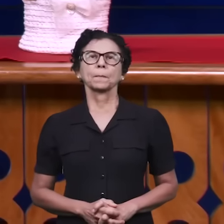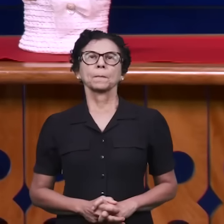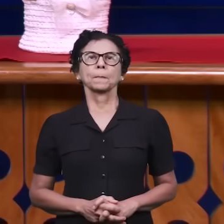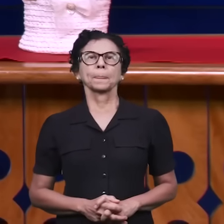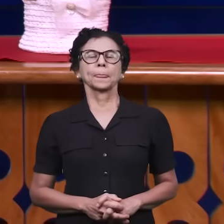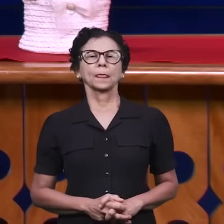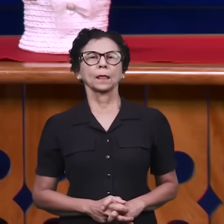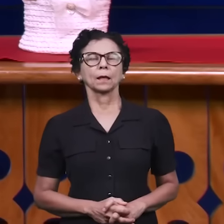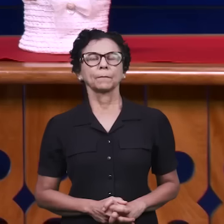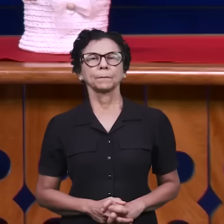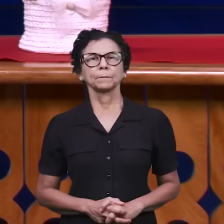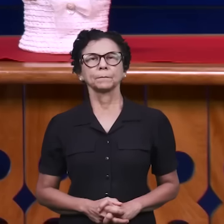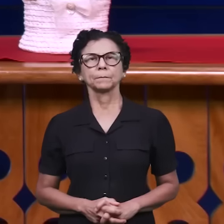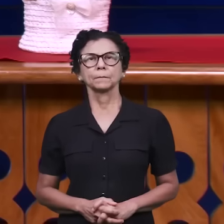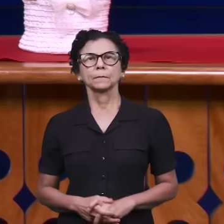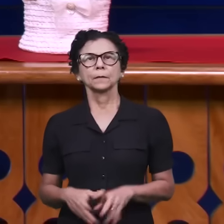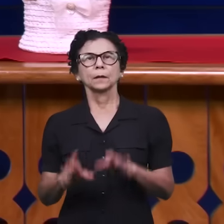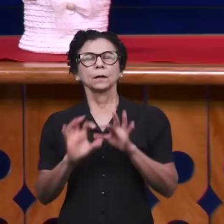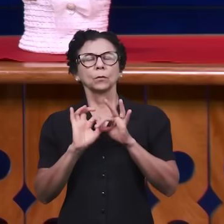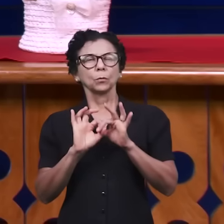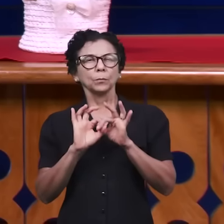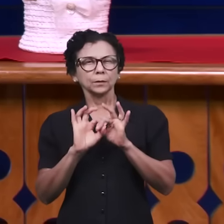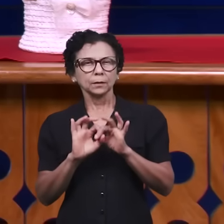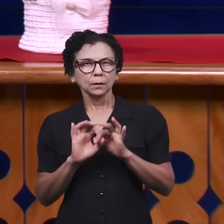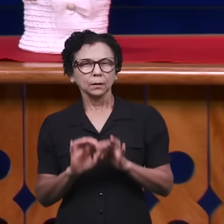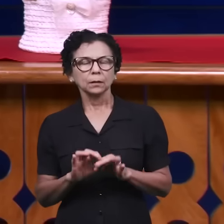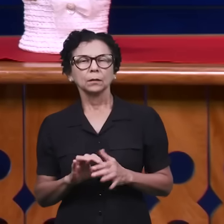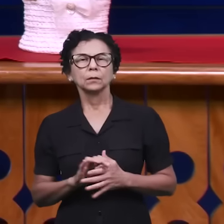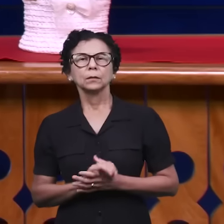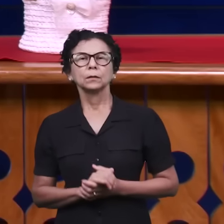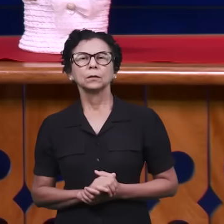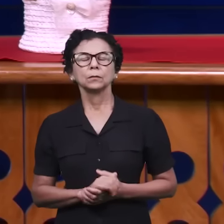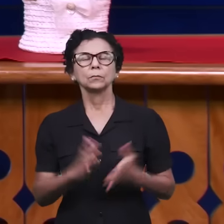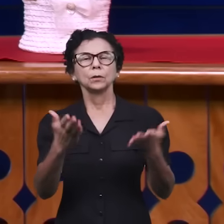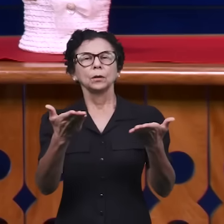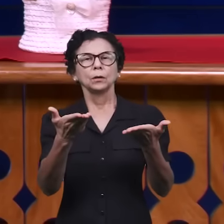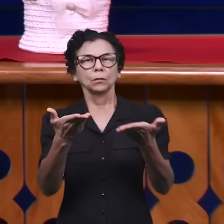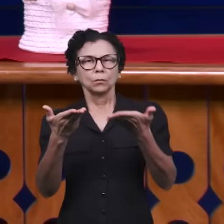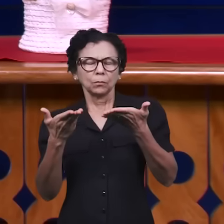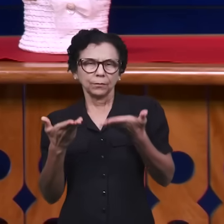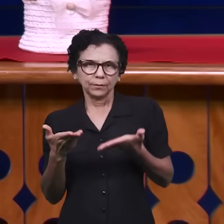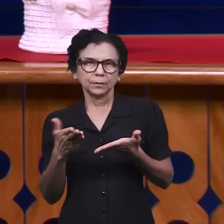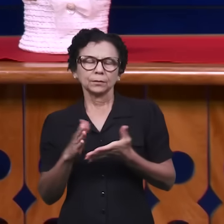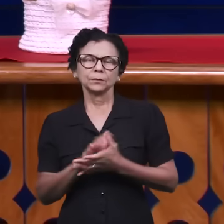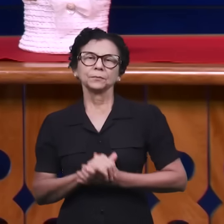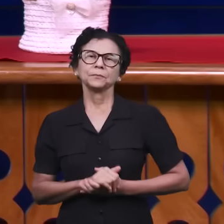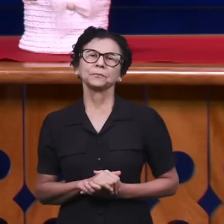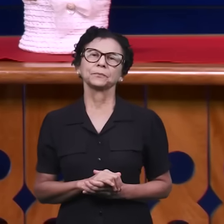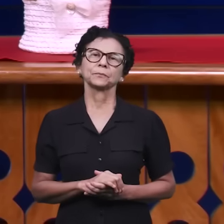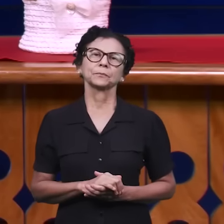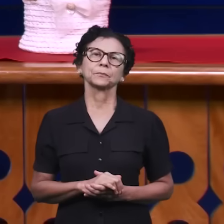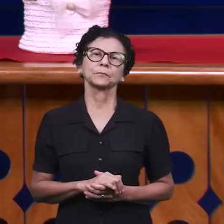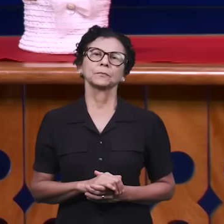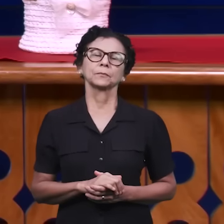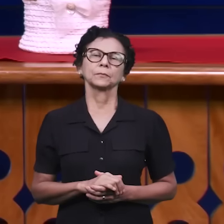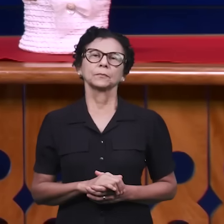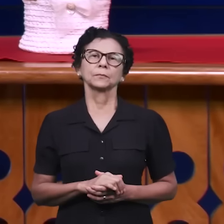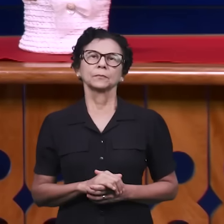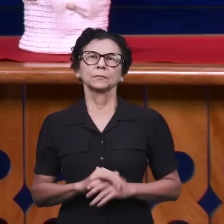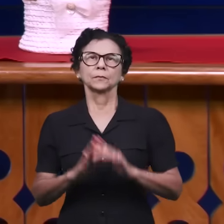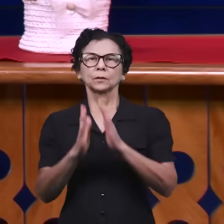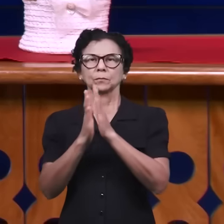os nossos olhos, convido a cada um que quiser a curvar a sua fronte